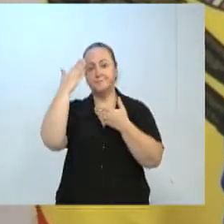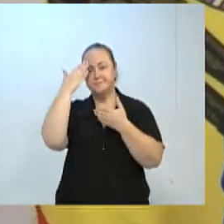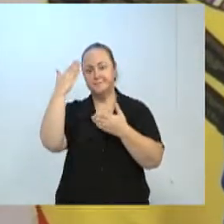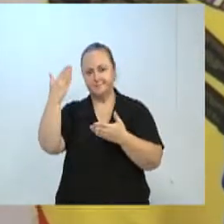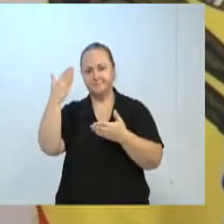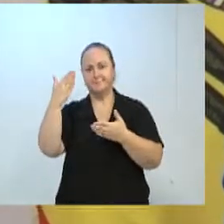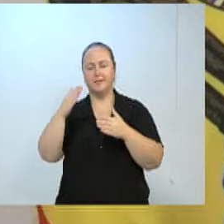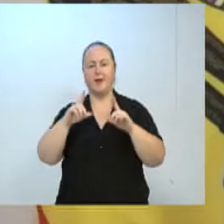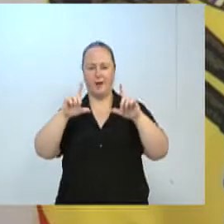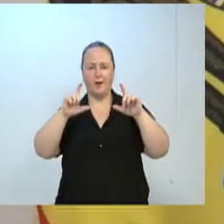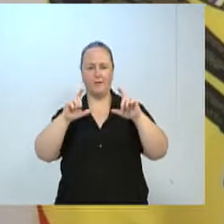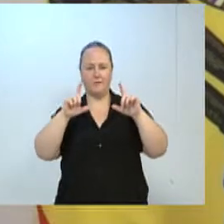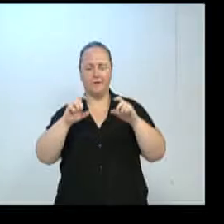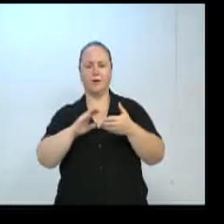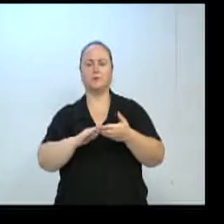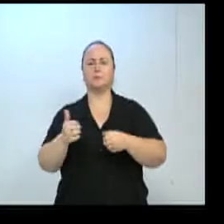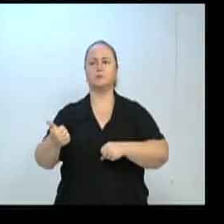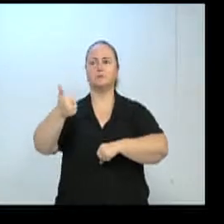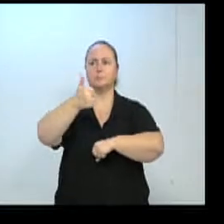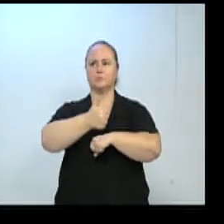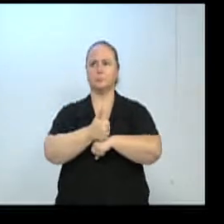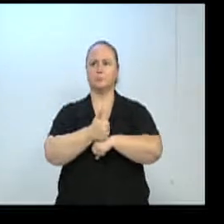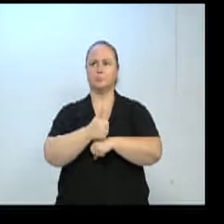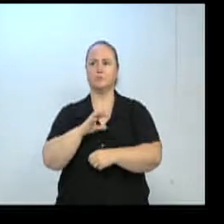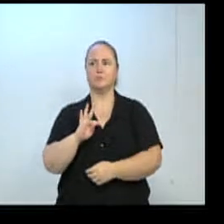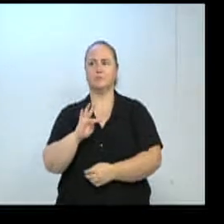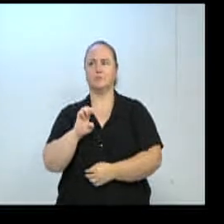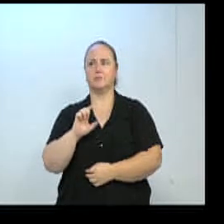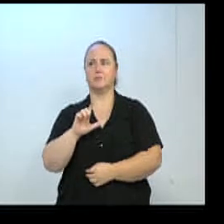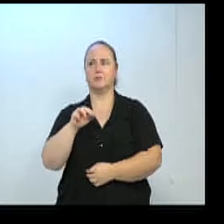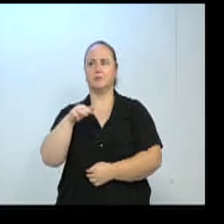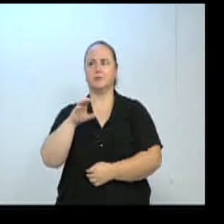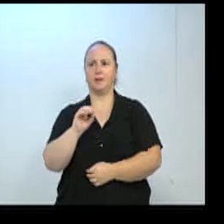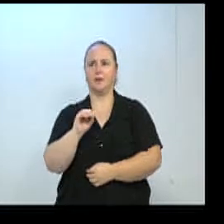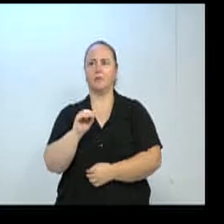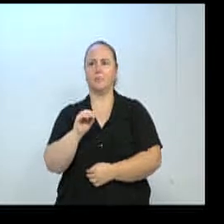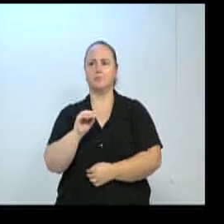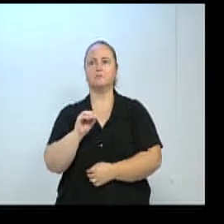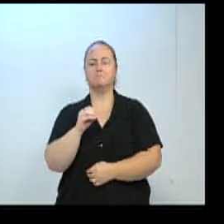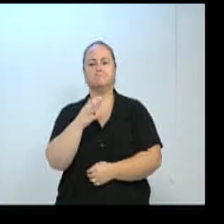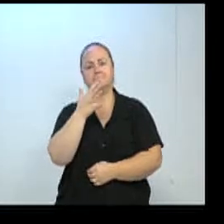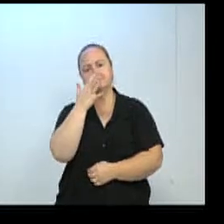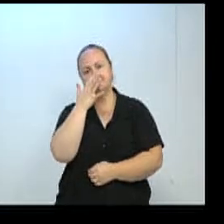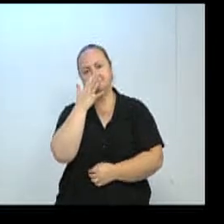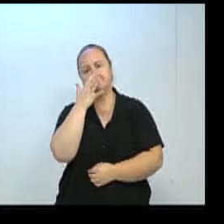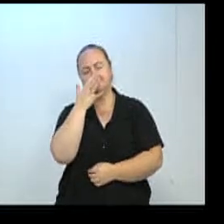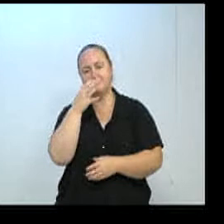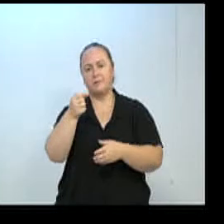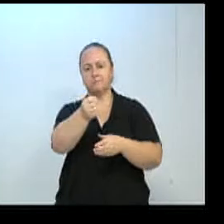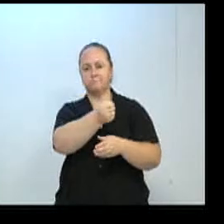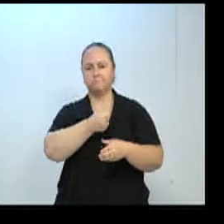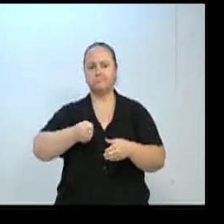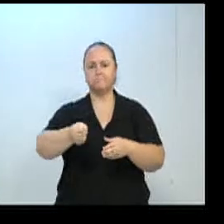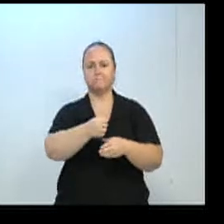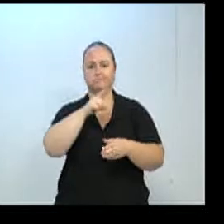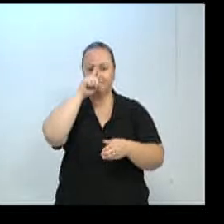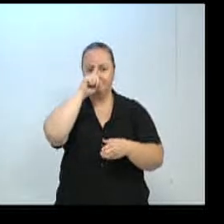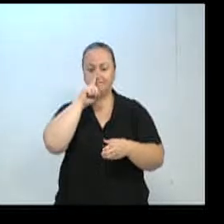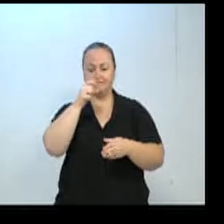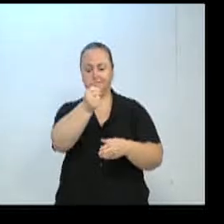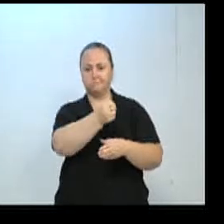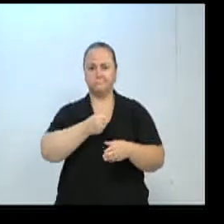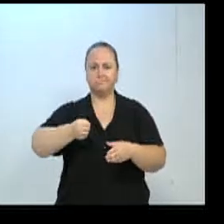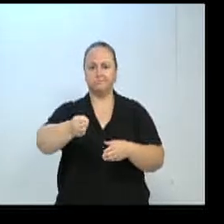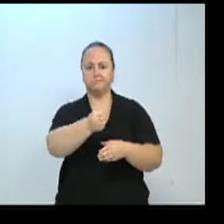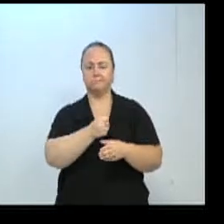foto ali com o suplente, o nosso suplente, o Telmo, né? A gente prestigiou lá a polenta com galinha lá e na Associação